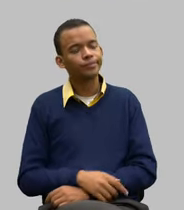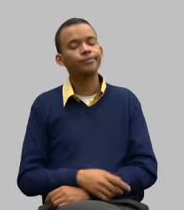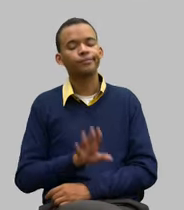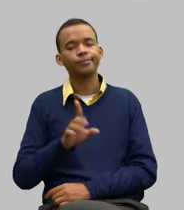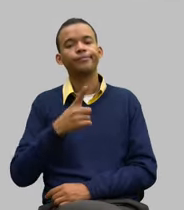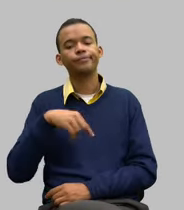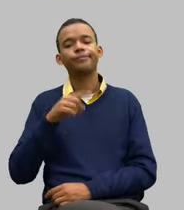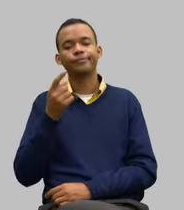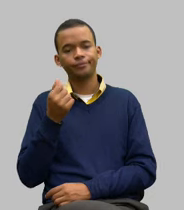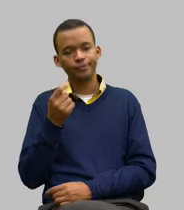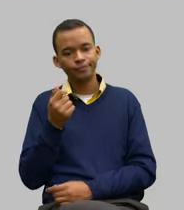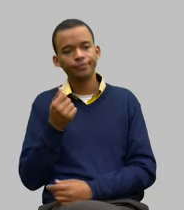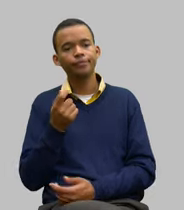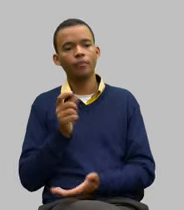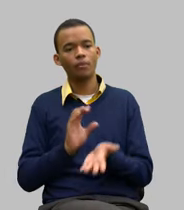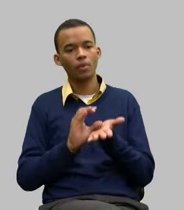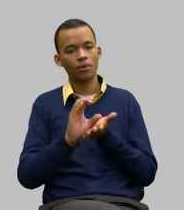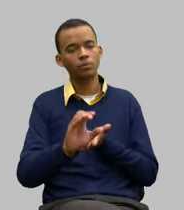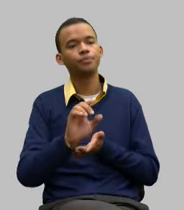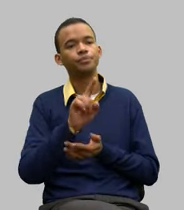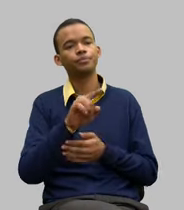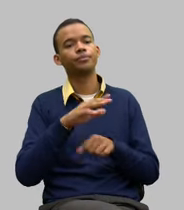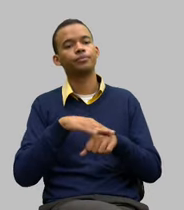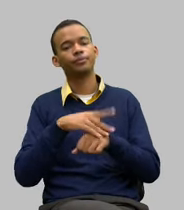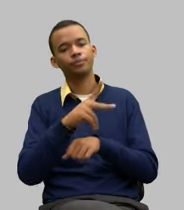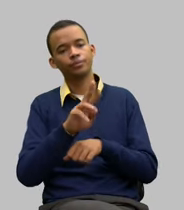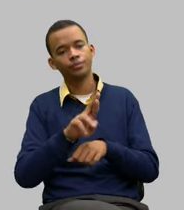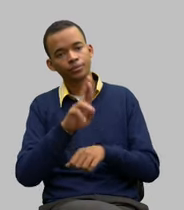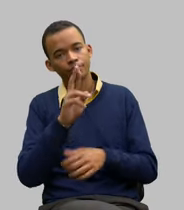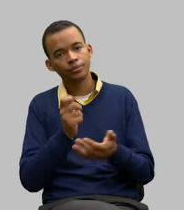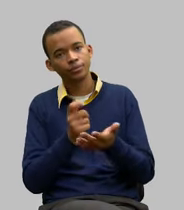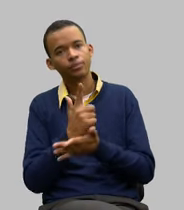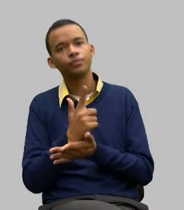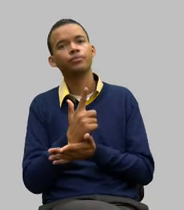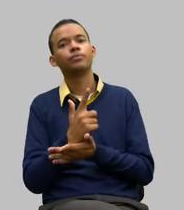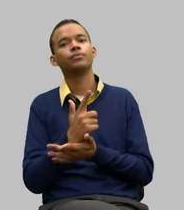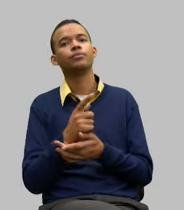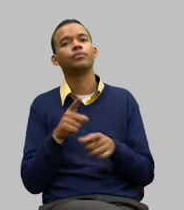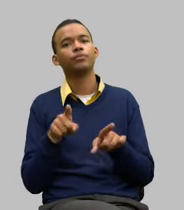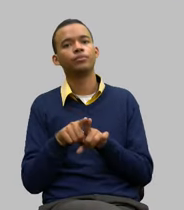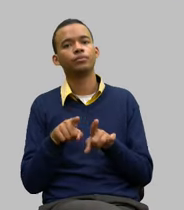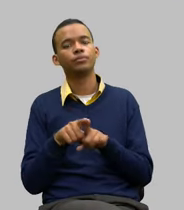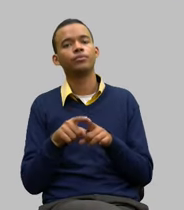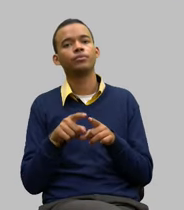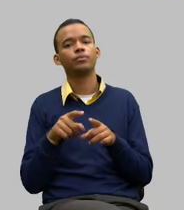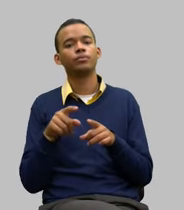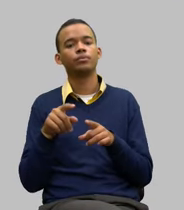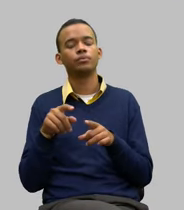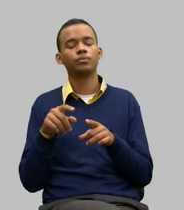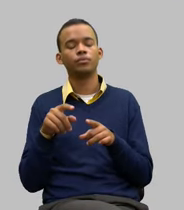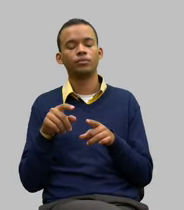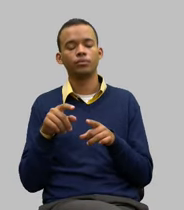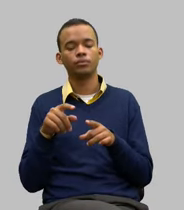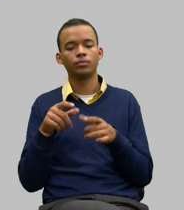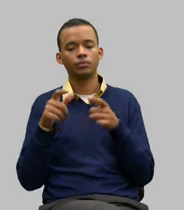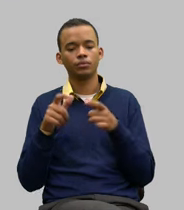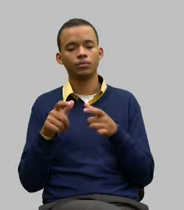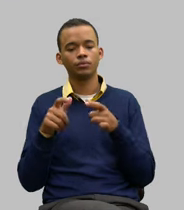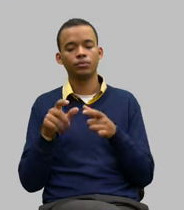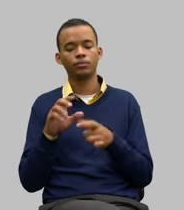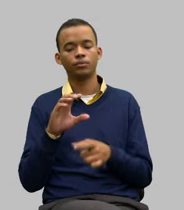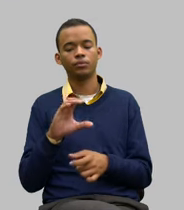aquisição de todos esses ção sim e colocamos recursos também pra região de Curve também lá PR Polícia Civil mais